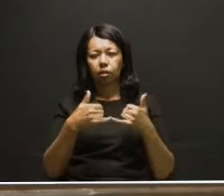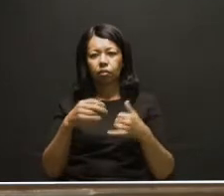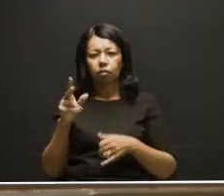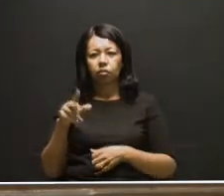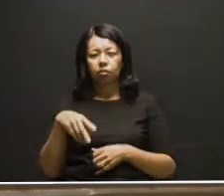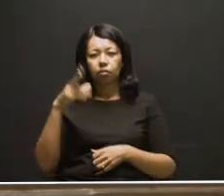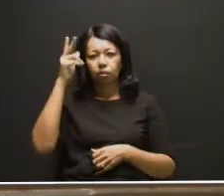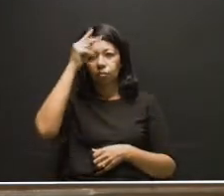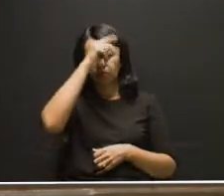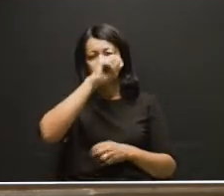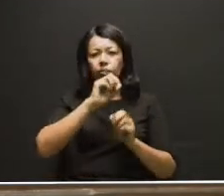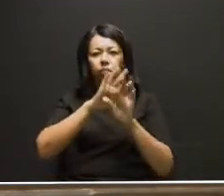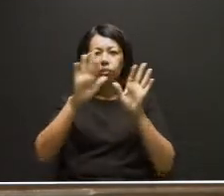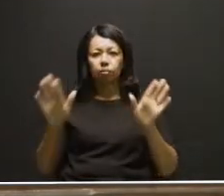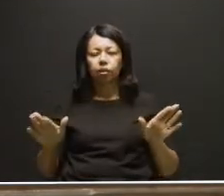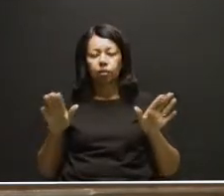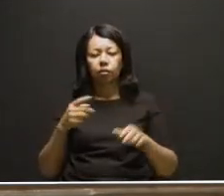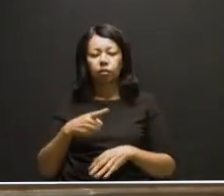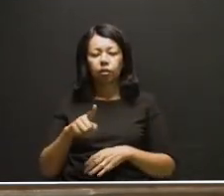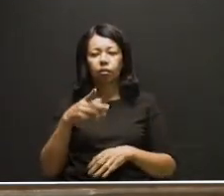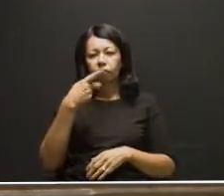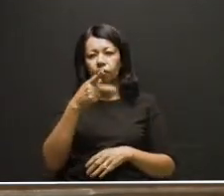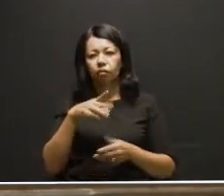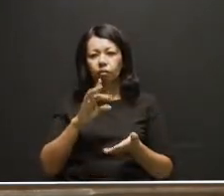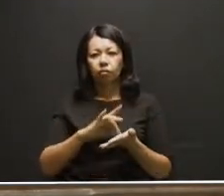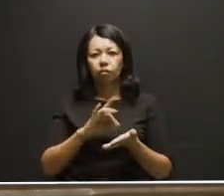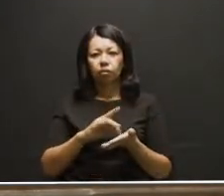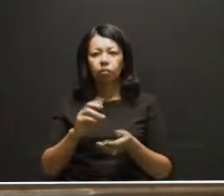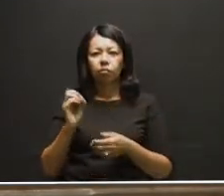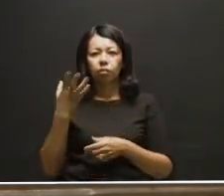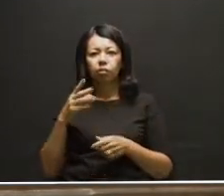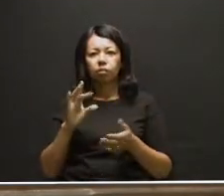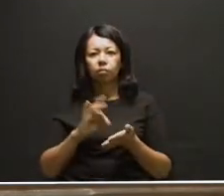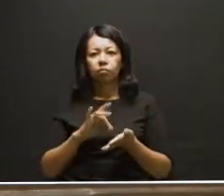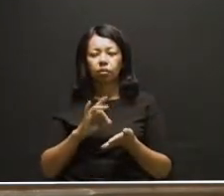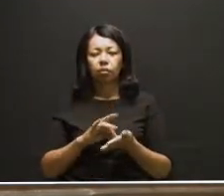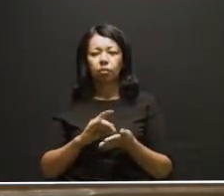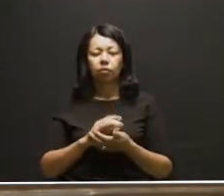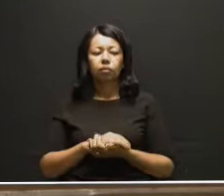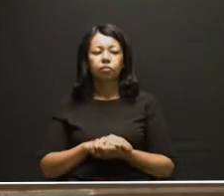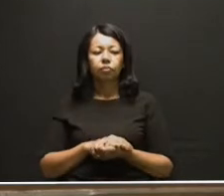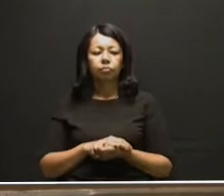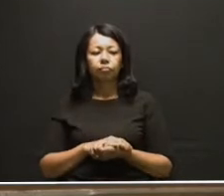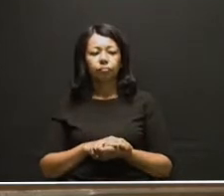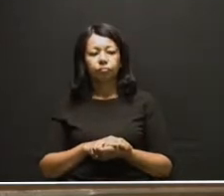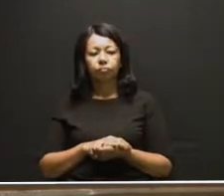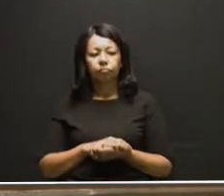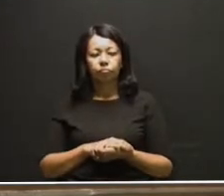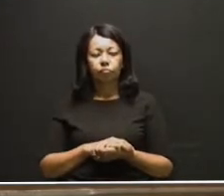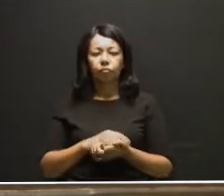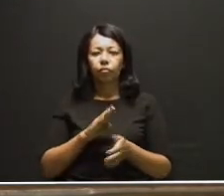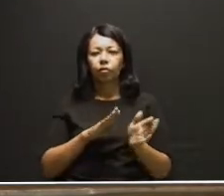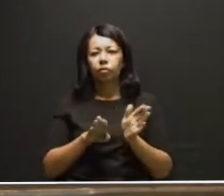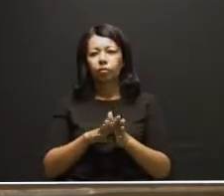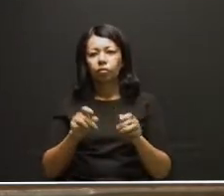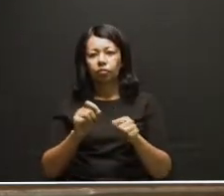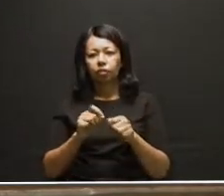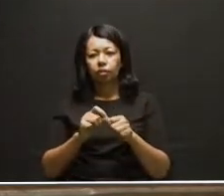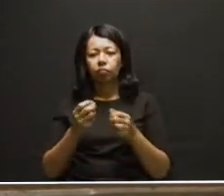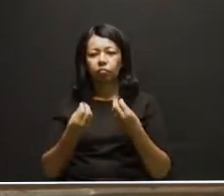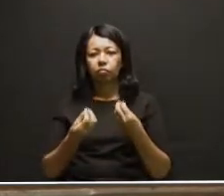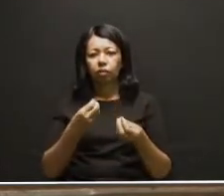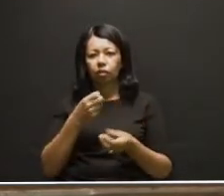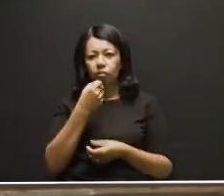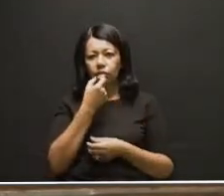né com transparência e está falando a verdade está acontecendo de verdade né o que entra eo que sai como foi feito a situação do remédio